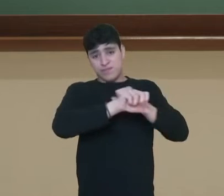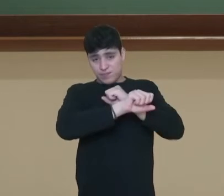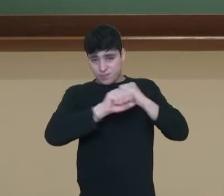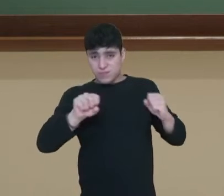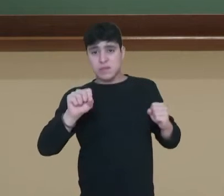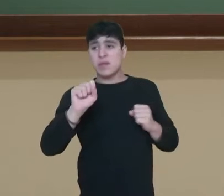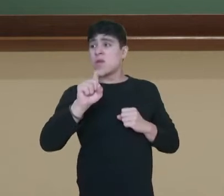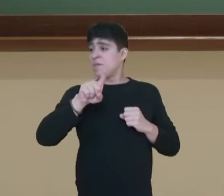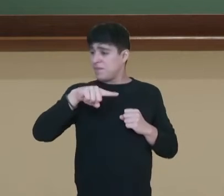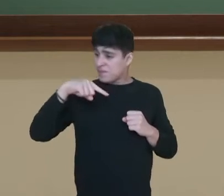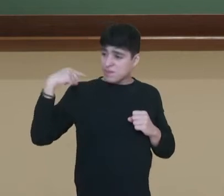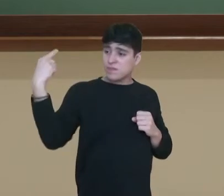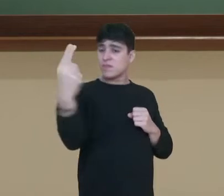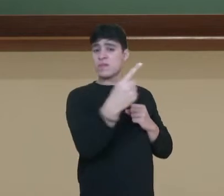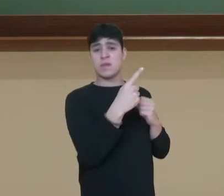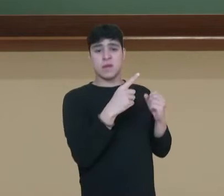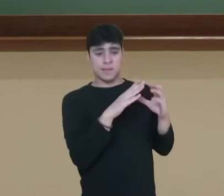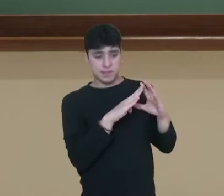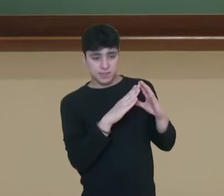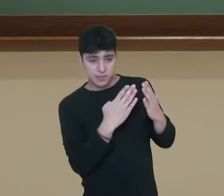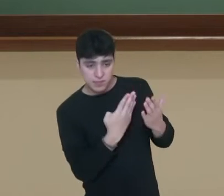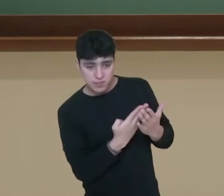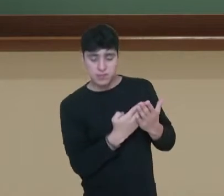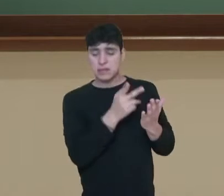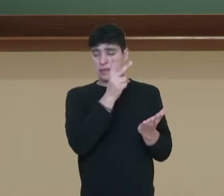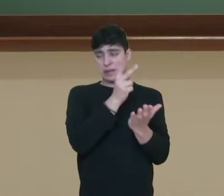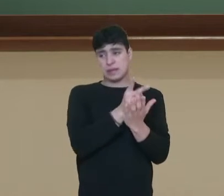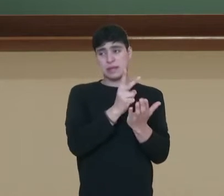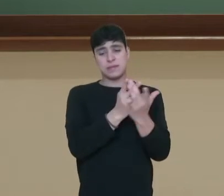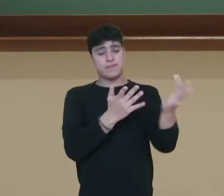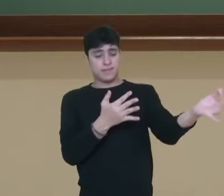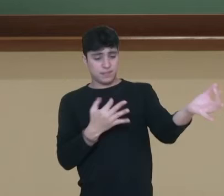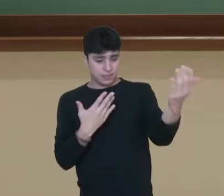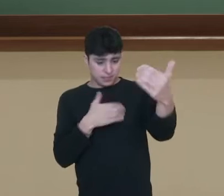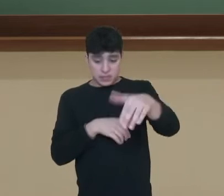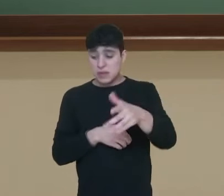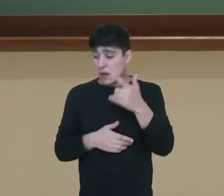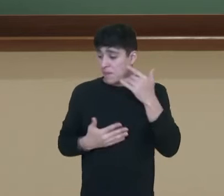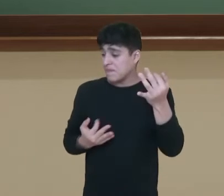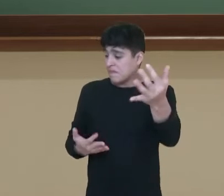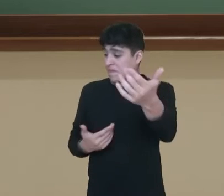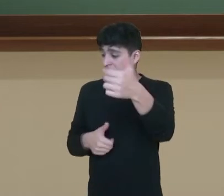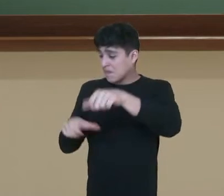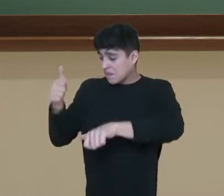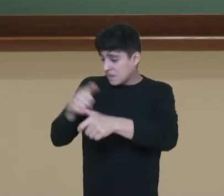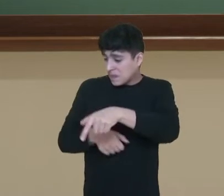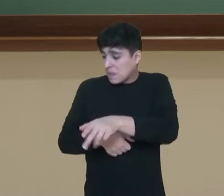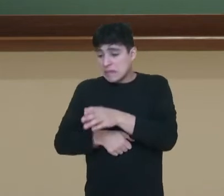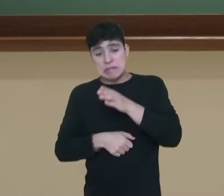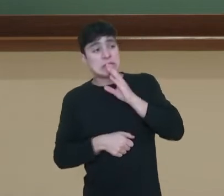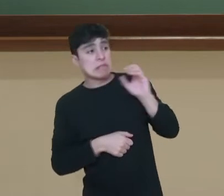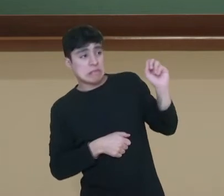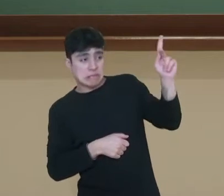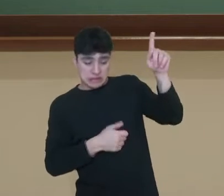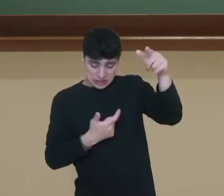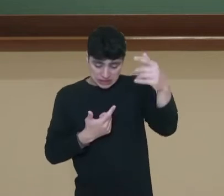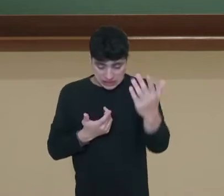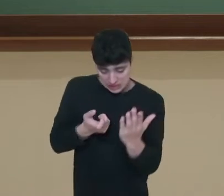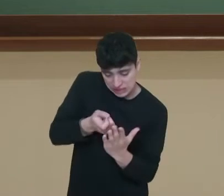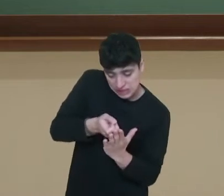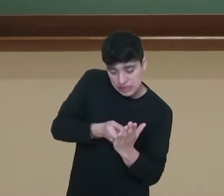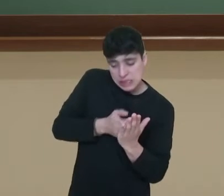nessa padronização da escola, sempre vai ter avaliação para medir se nossos conhecimentos, se a gente está aprendendo ou